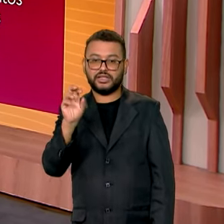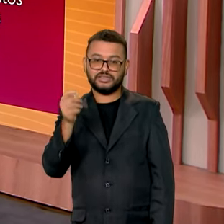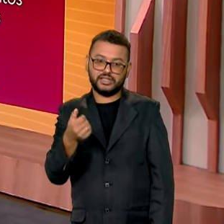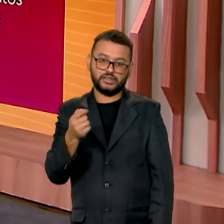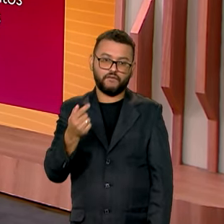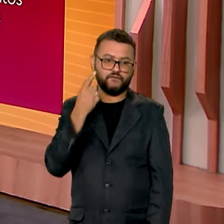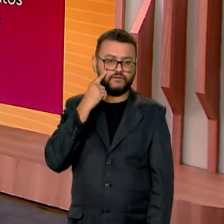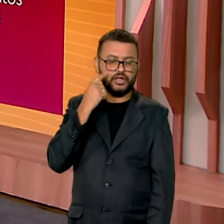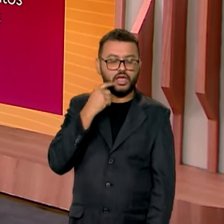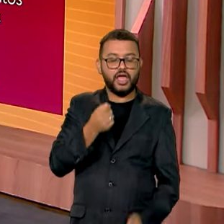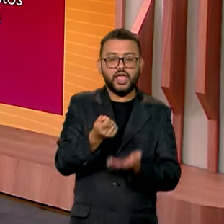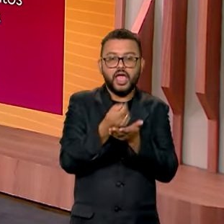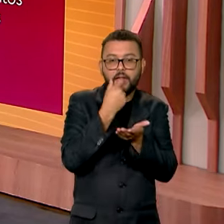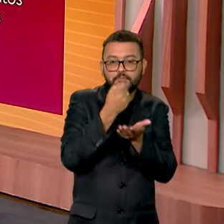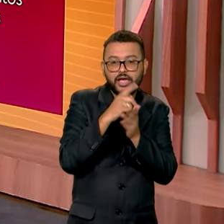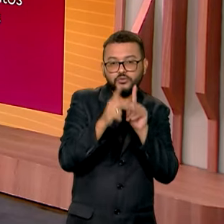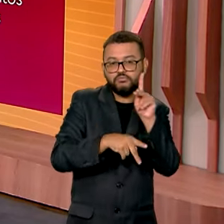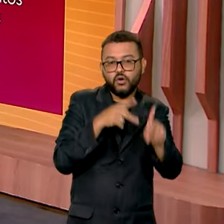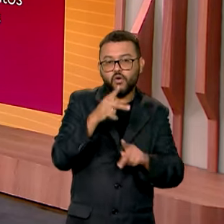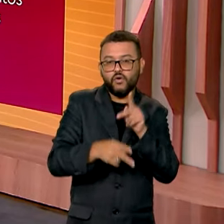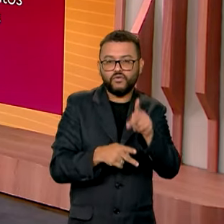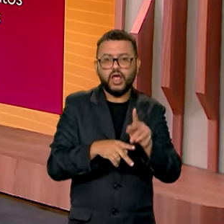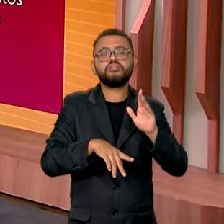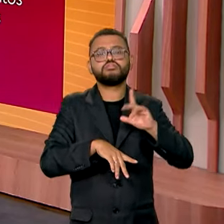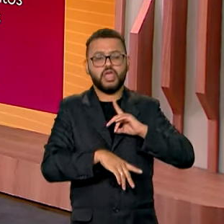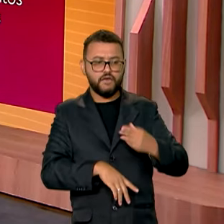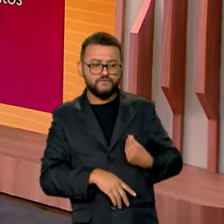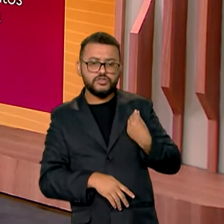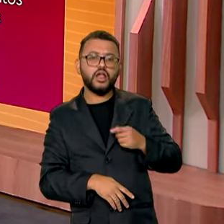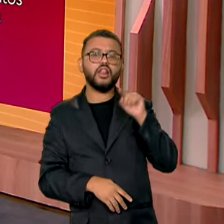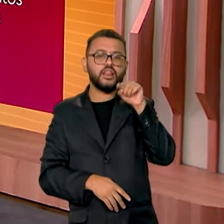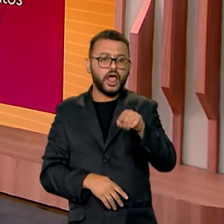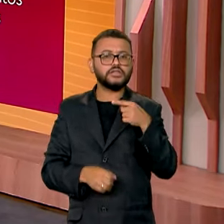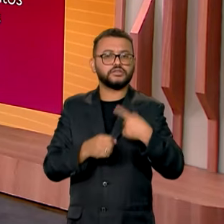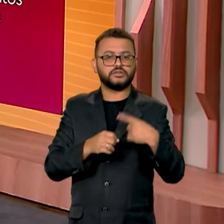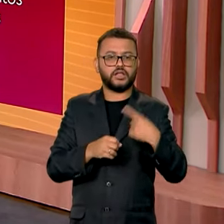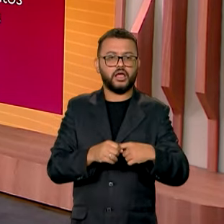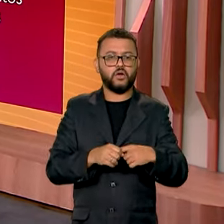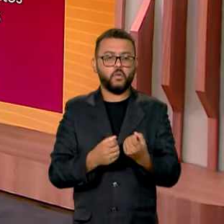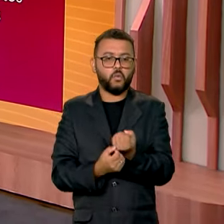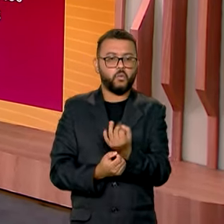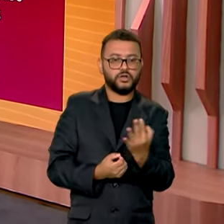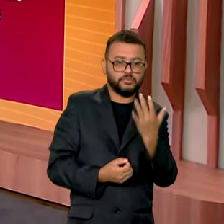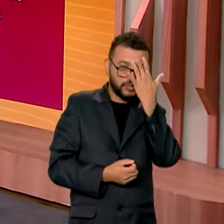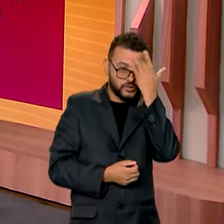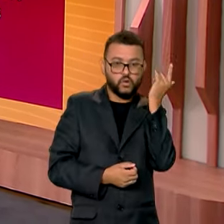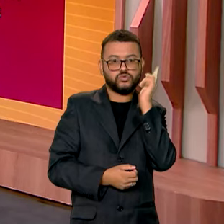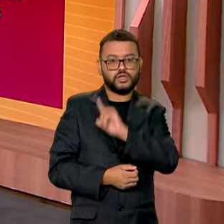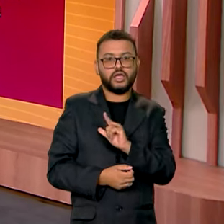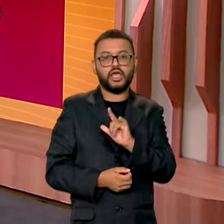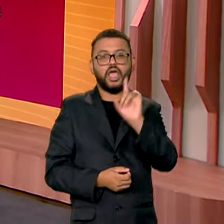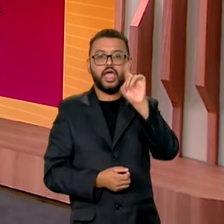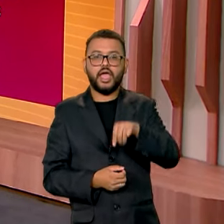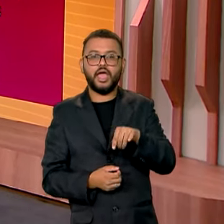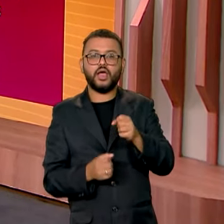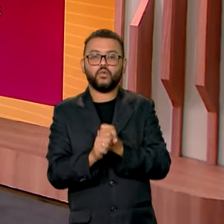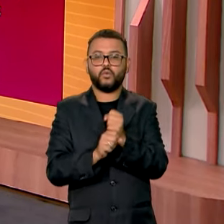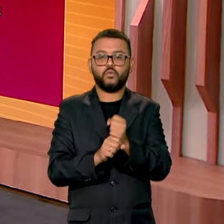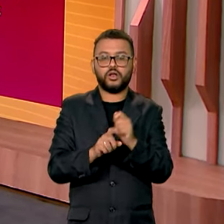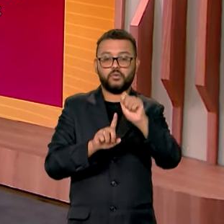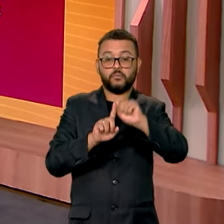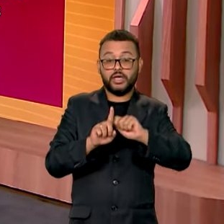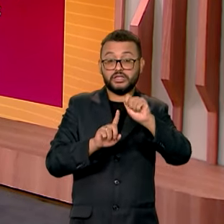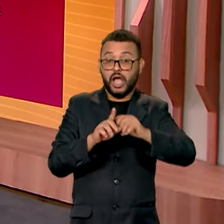R$ 682,80. Já a Farmácia Popular também está presente em Caruaru. O número de pessoas beneficiadas pelo programa somente no mês